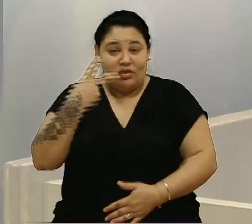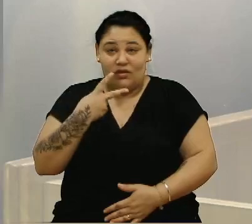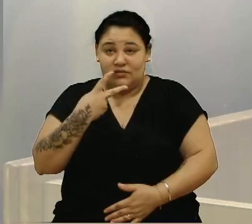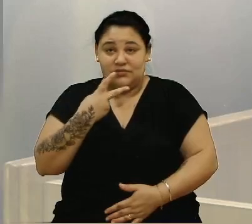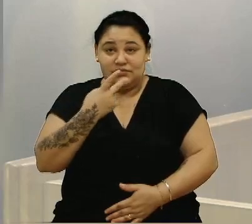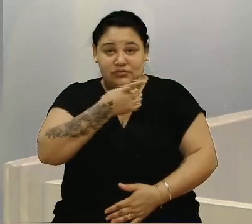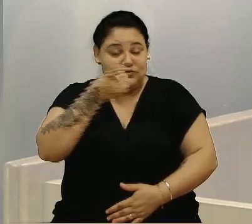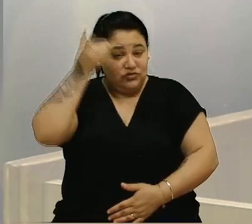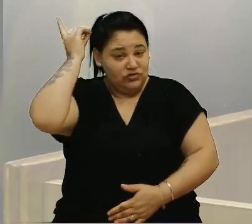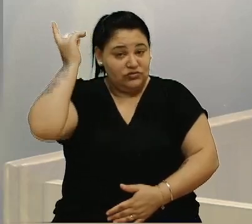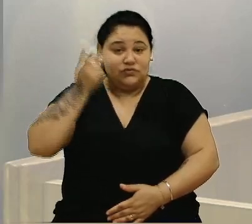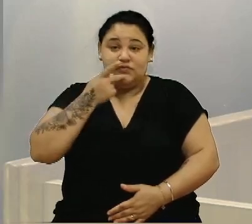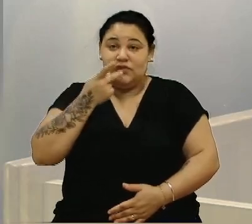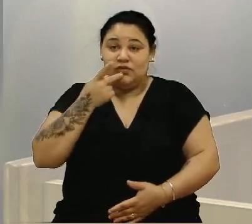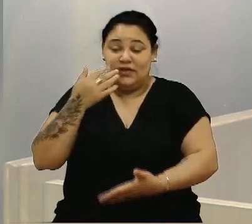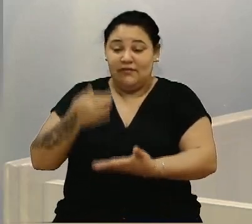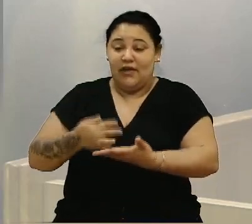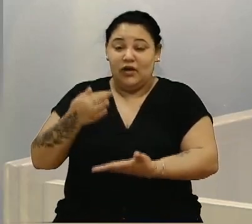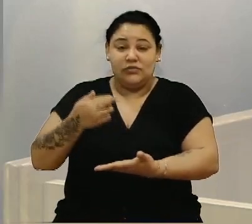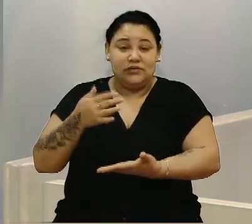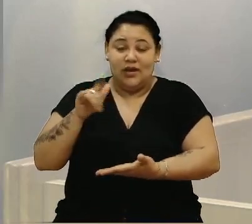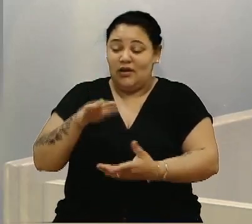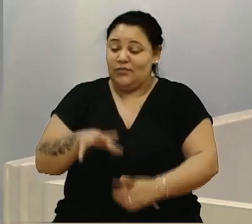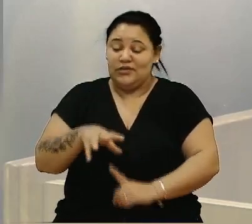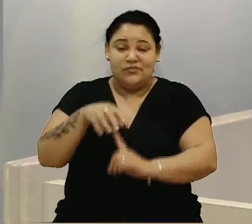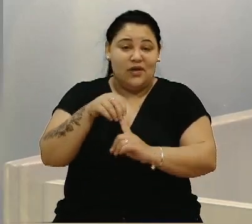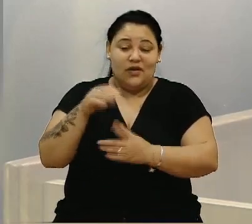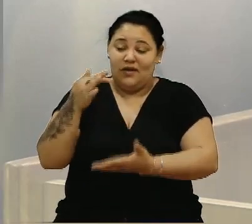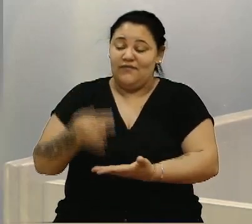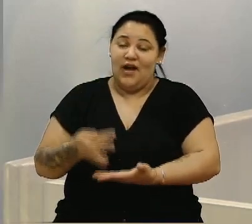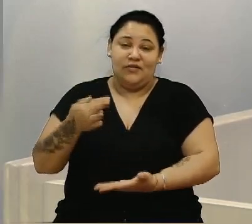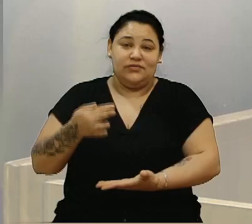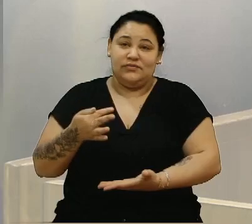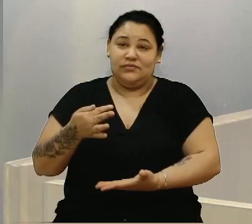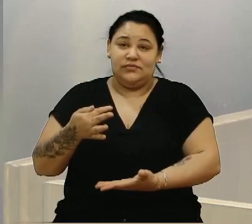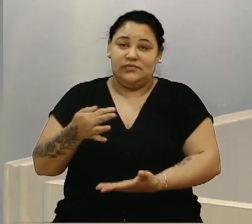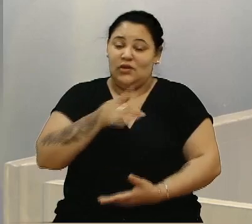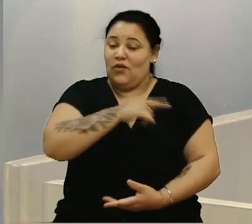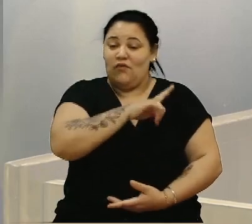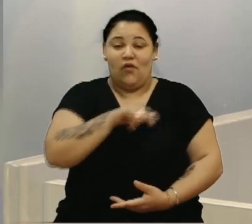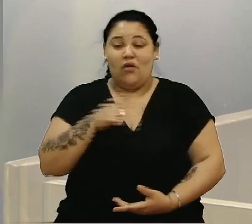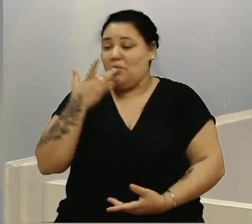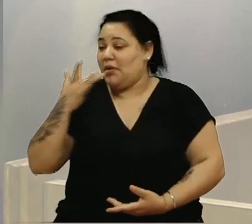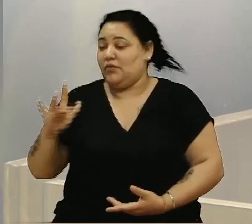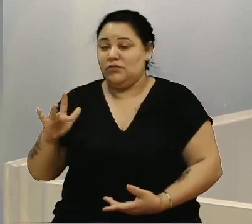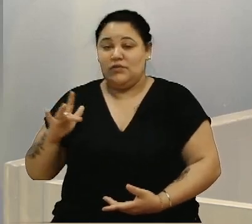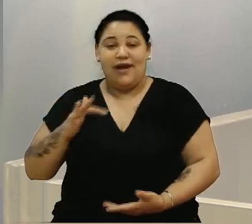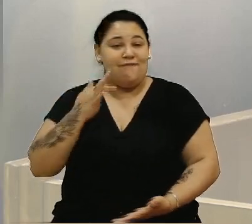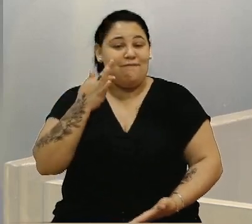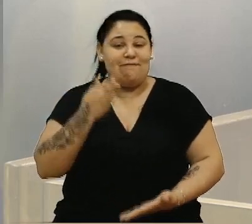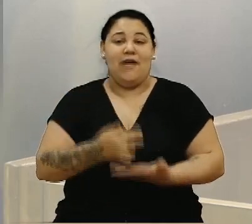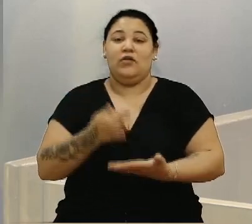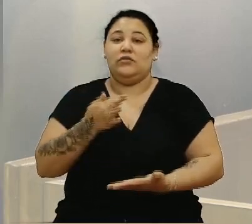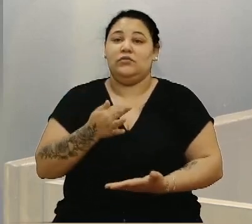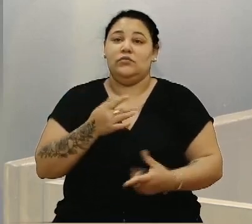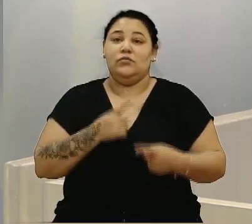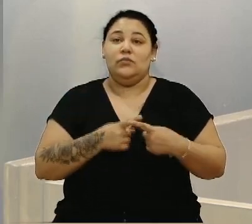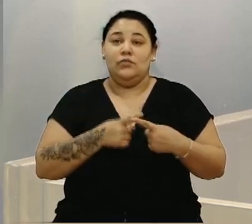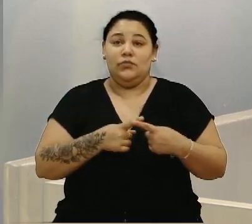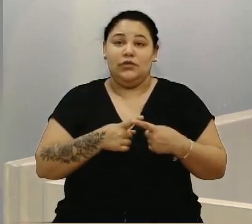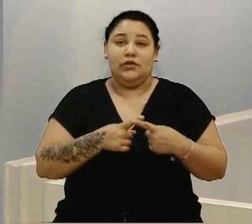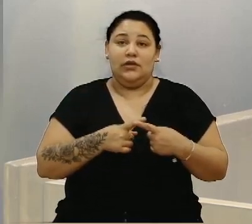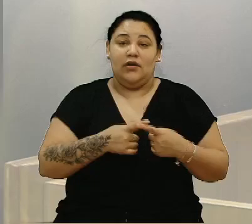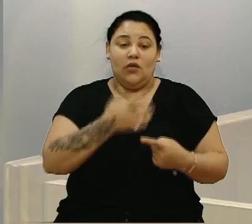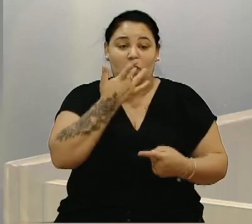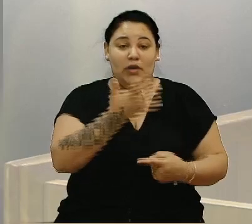sobre a abstenção. O principal é a abstenção, não é o nulo e o branco. A abstenção é o principal. Porque o branco e o nulo, as pessoas foram lá e